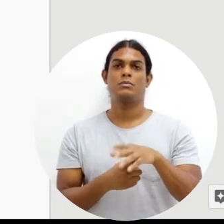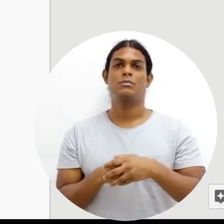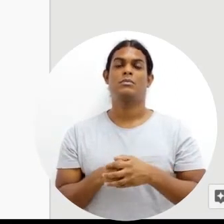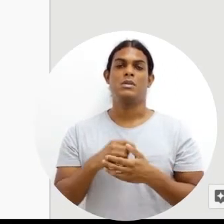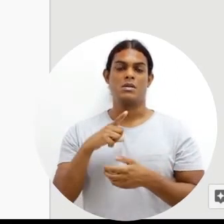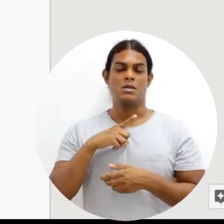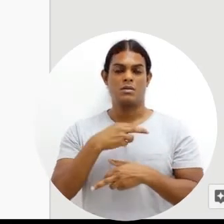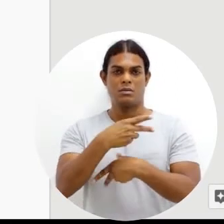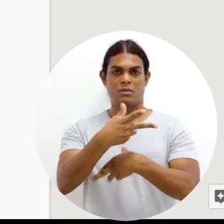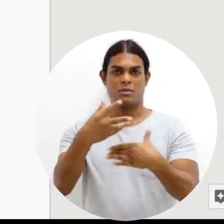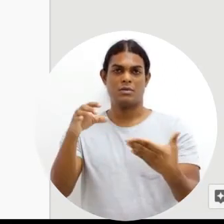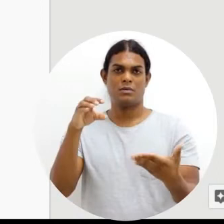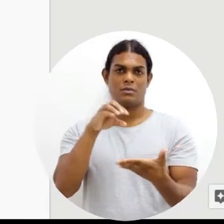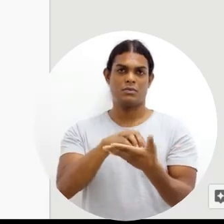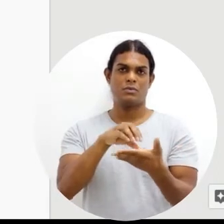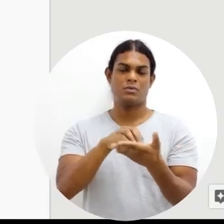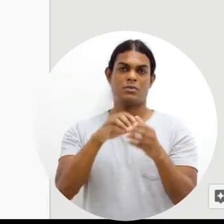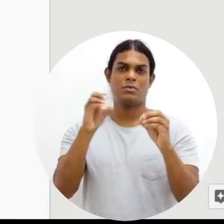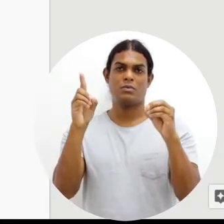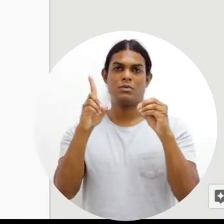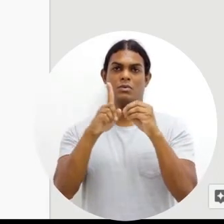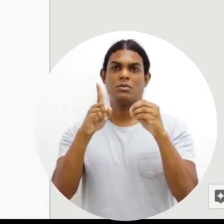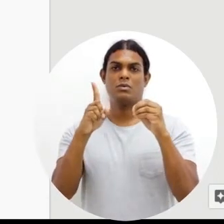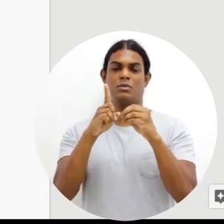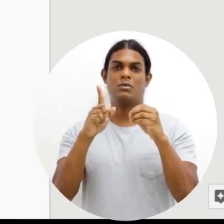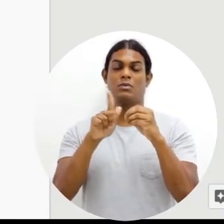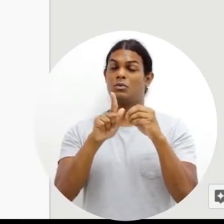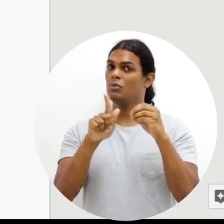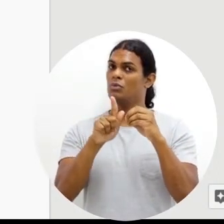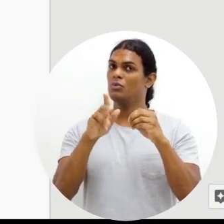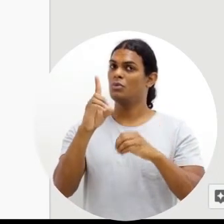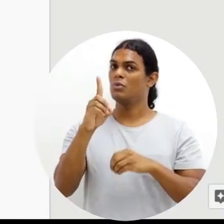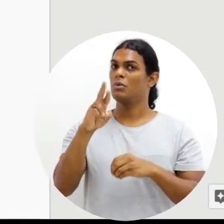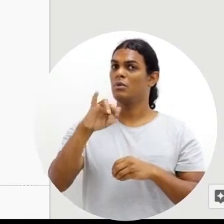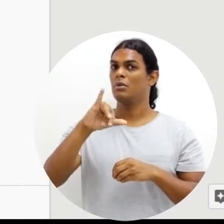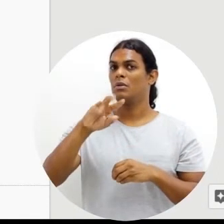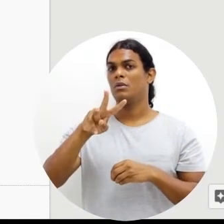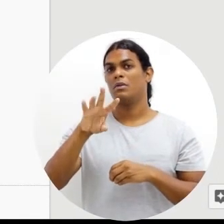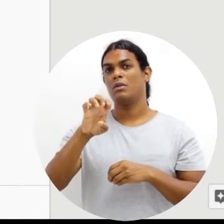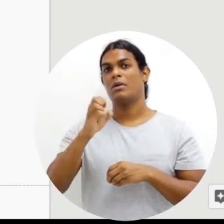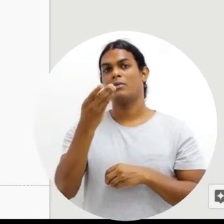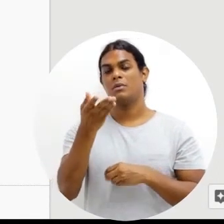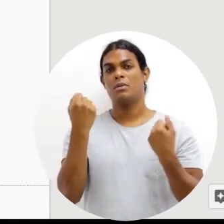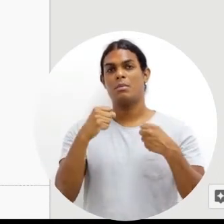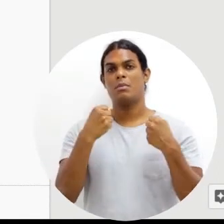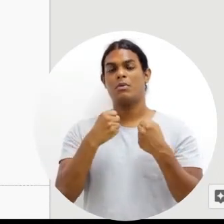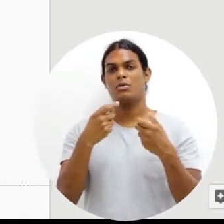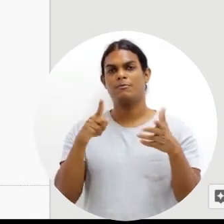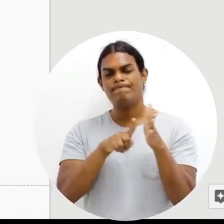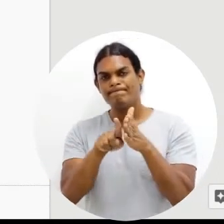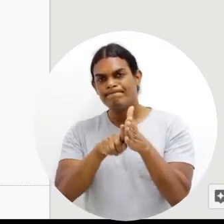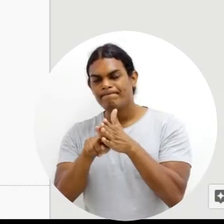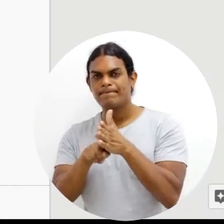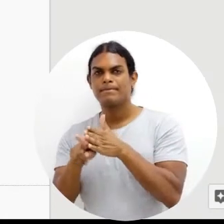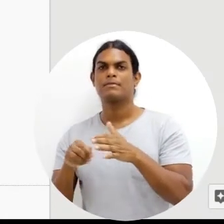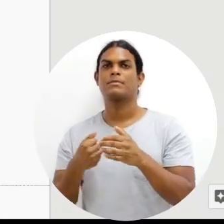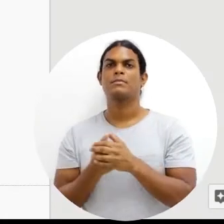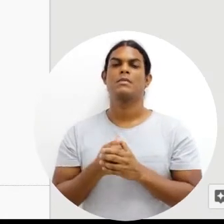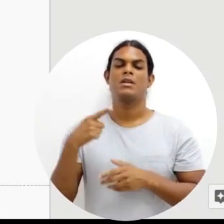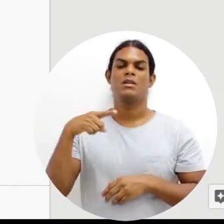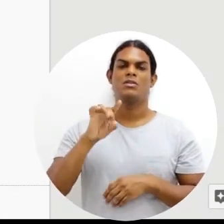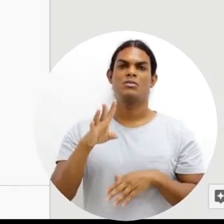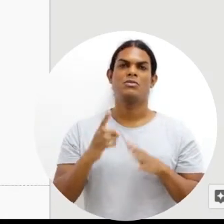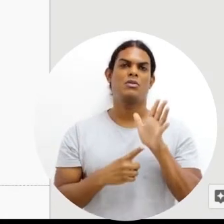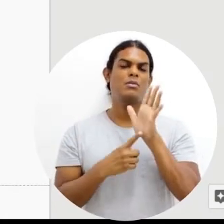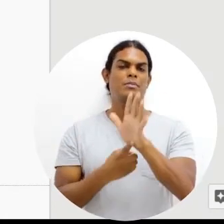existem funcionalidades no Google Drive que vocês podem explorar e podem descobrir um pouco mais. E aqui foi só uma pequena demonstração para que